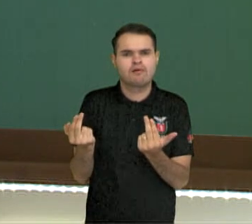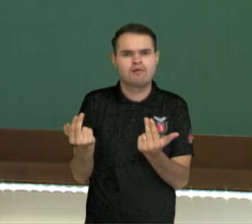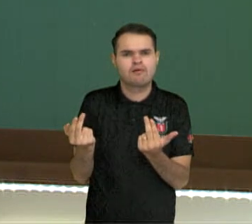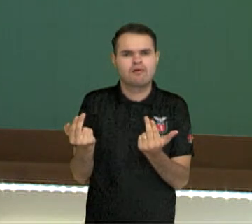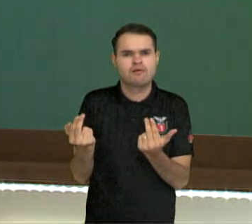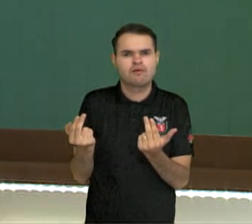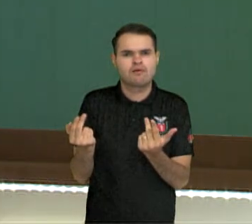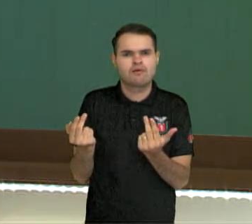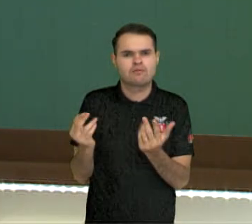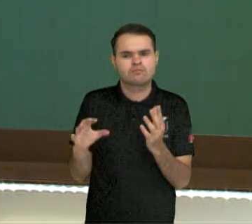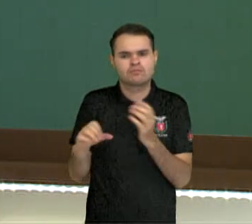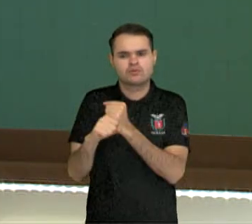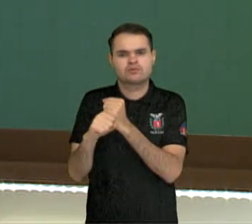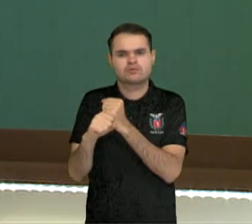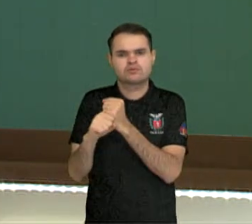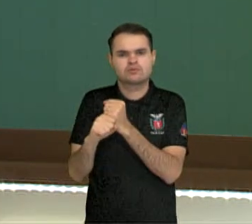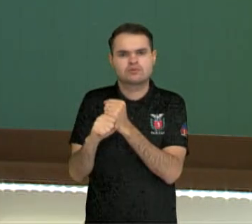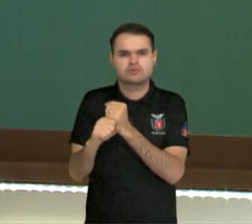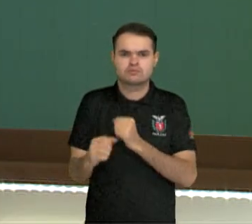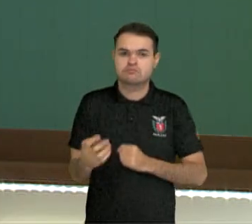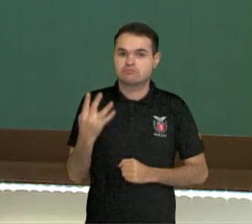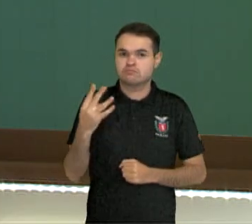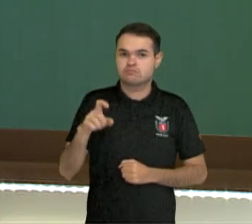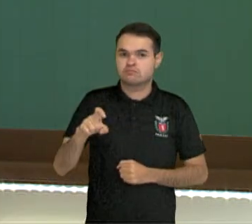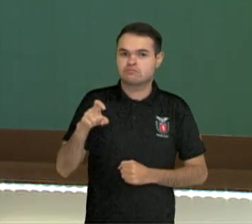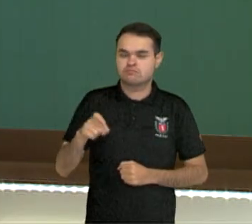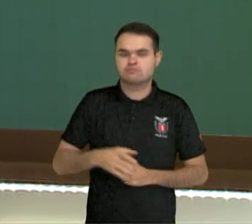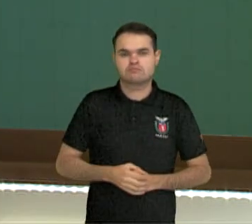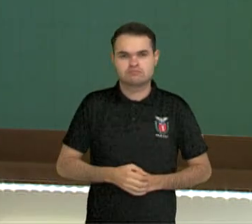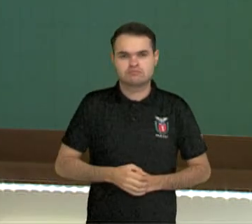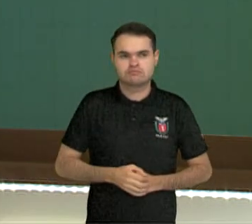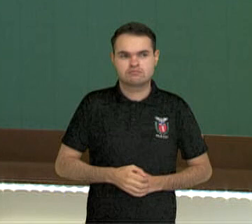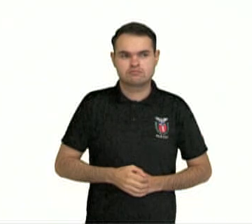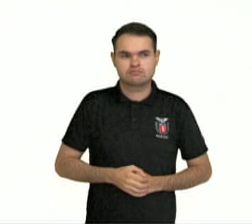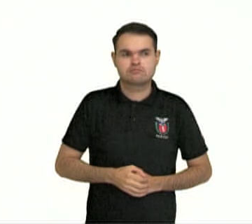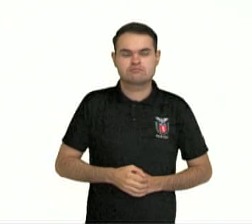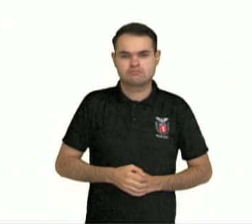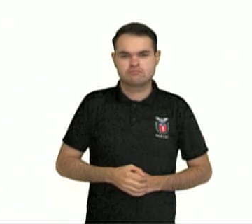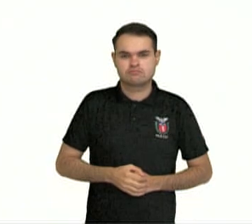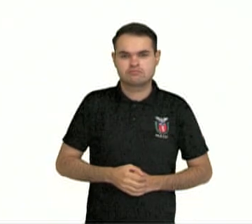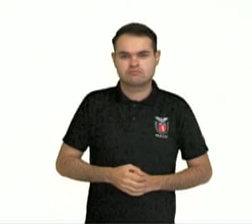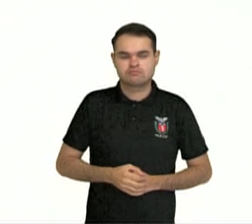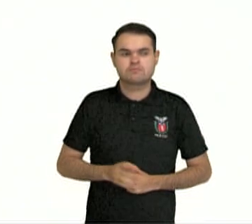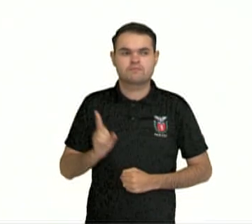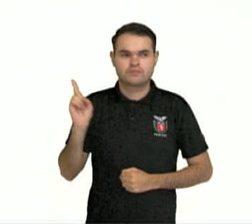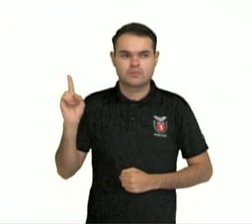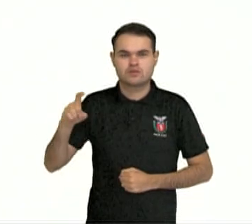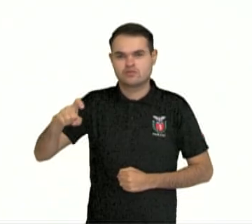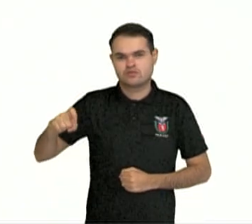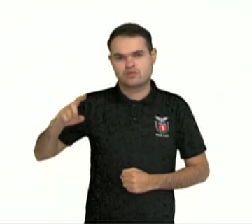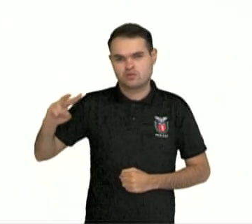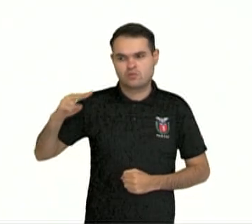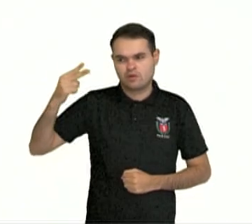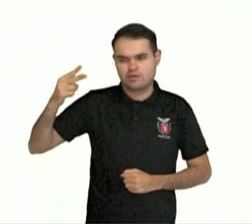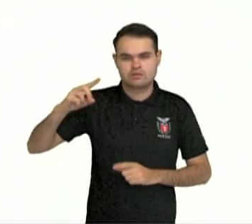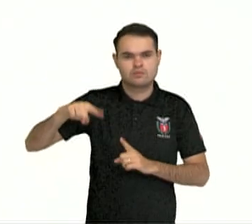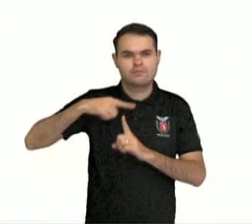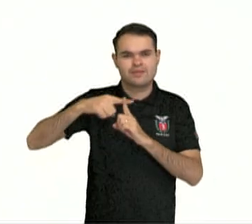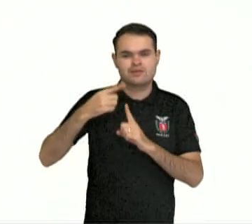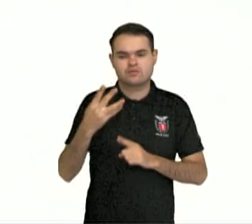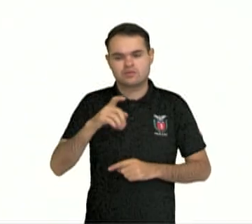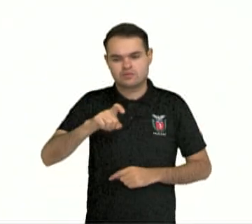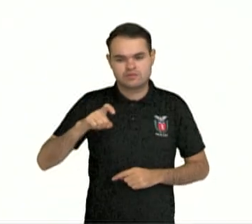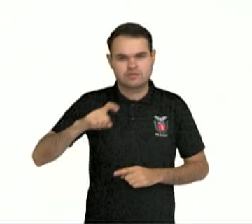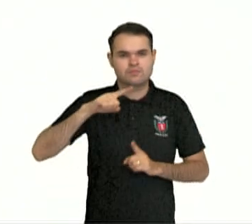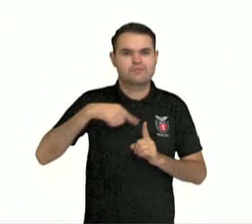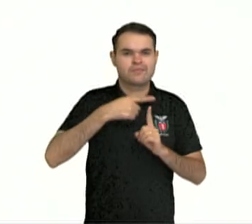semelhantes, ok? 2x com 2x, 4x, mais 4. Então, eu escrevi essa área na forma de